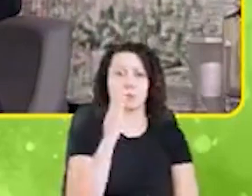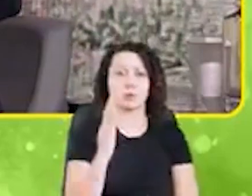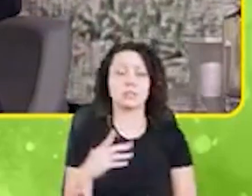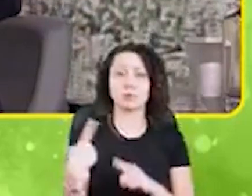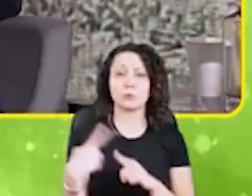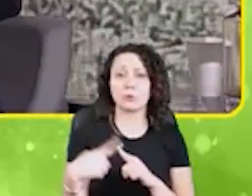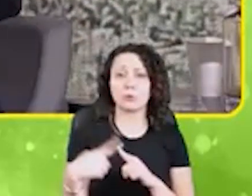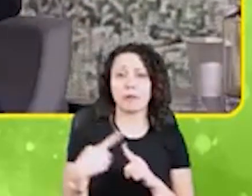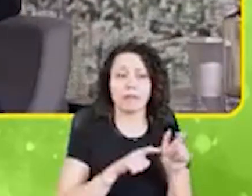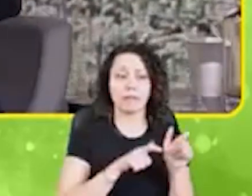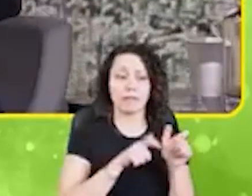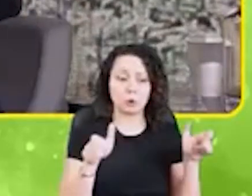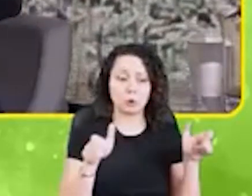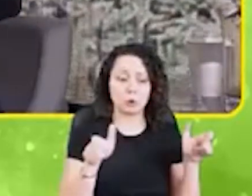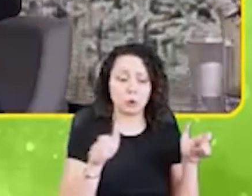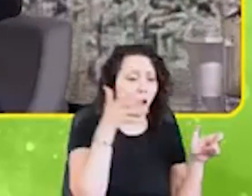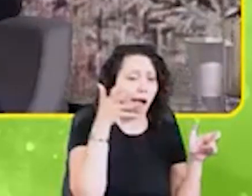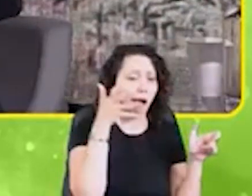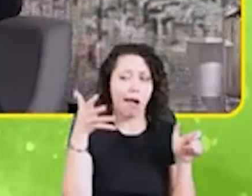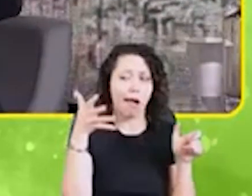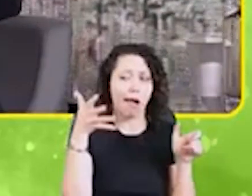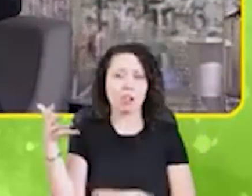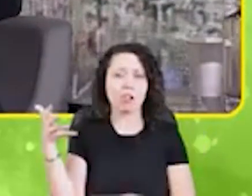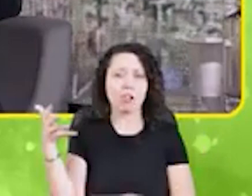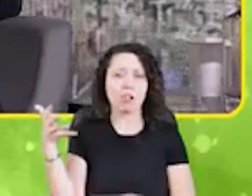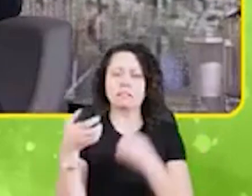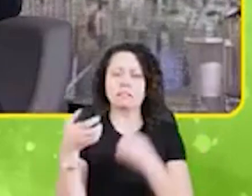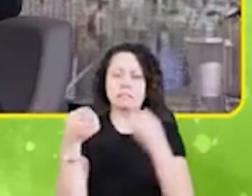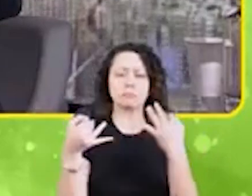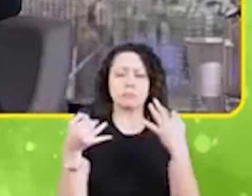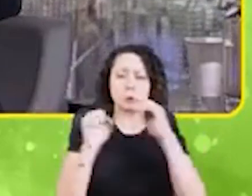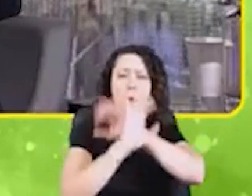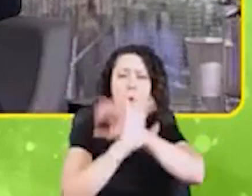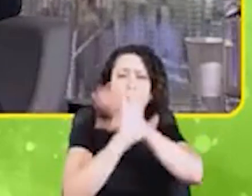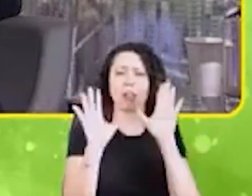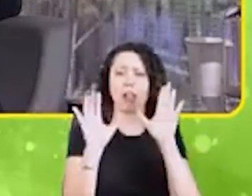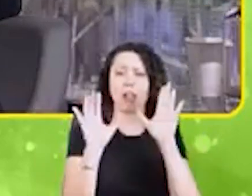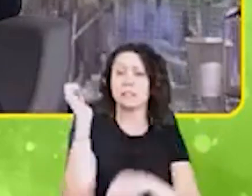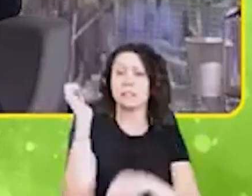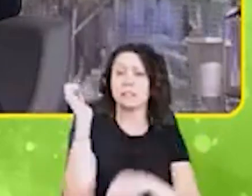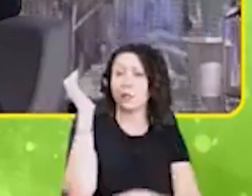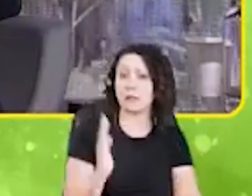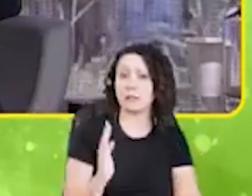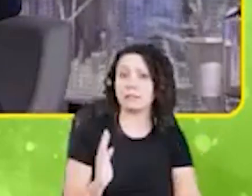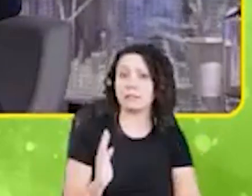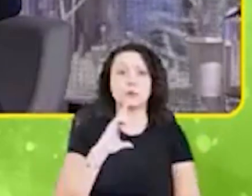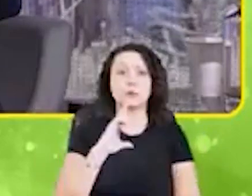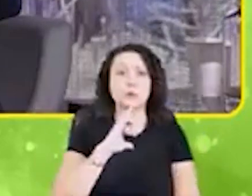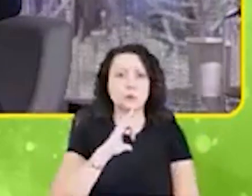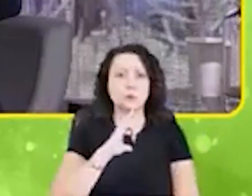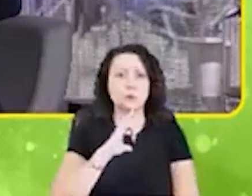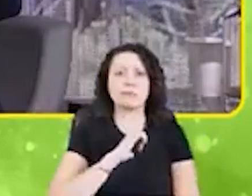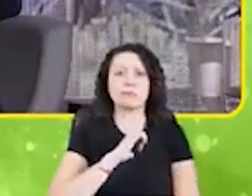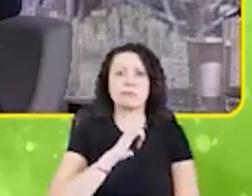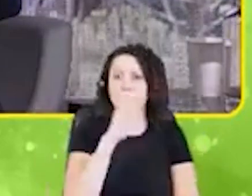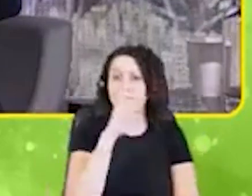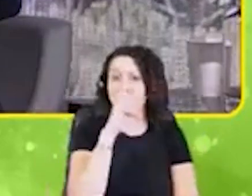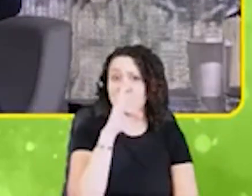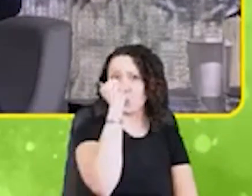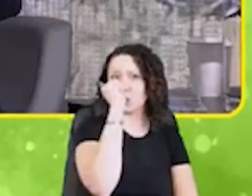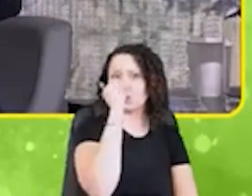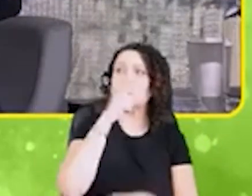daquele painel deixaram Claro o potencial do Brasil como a captura de carbono